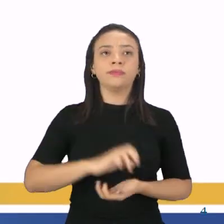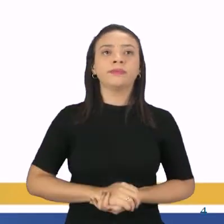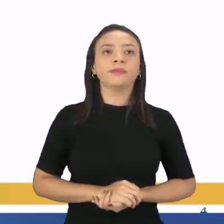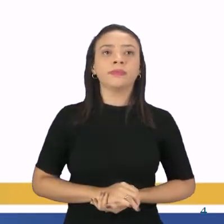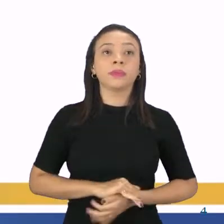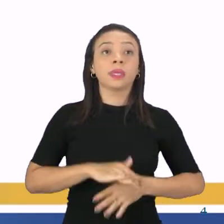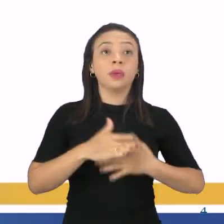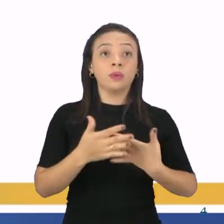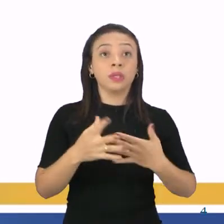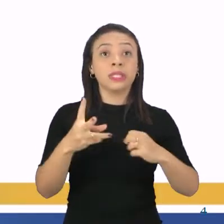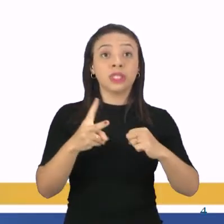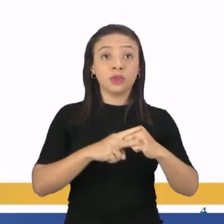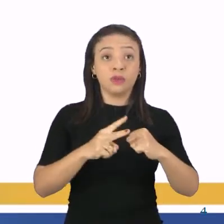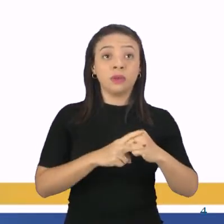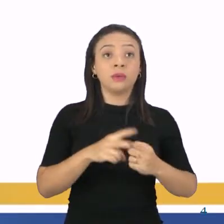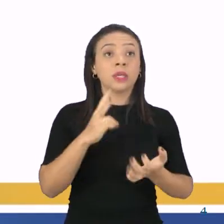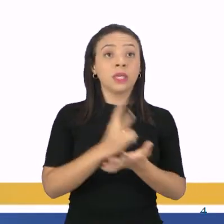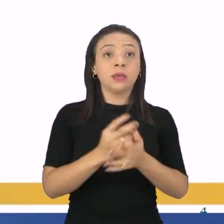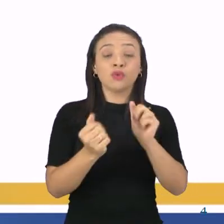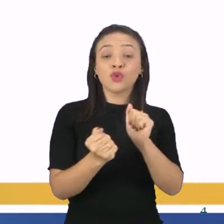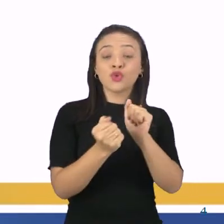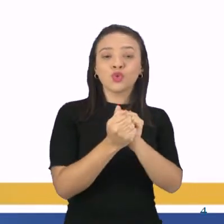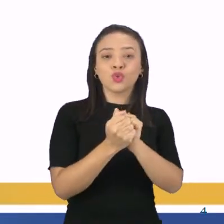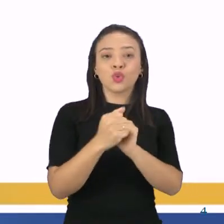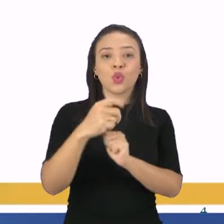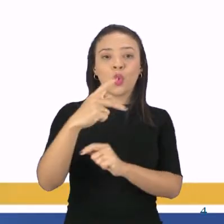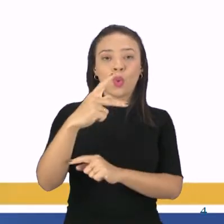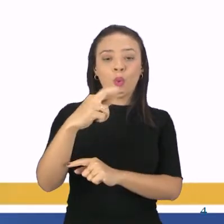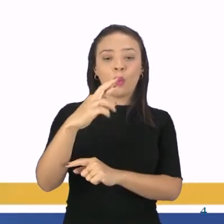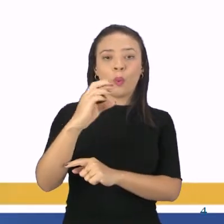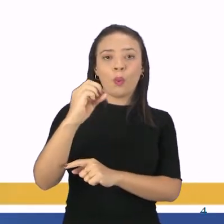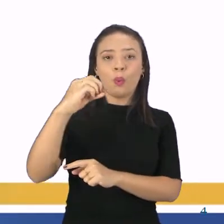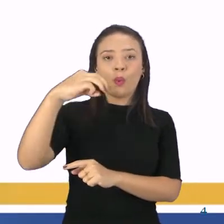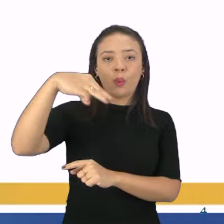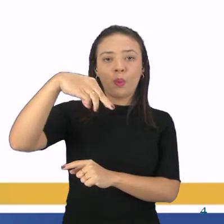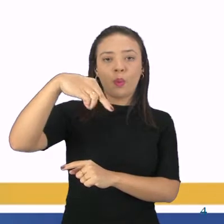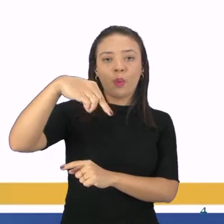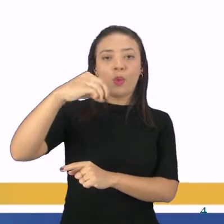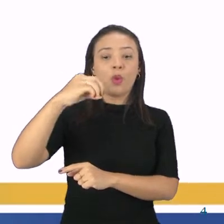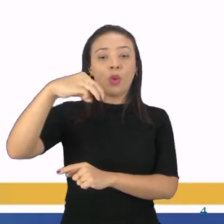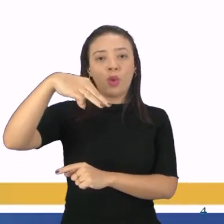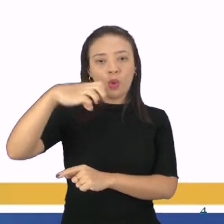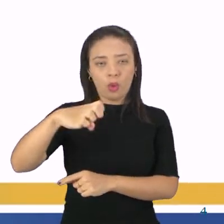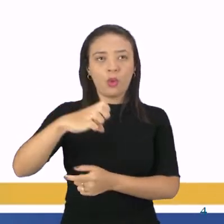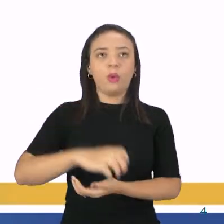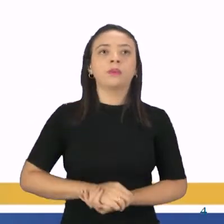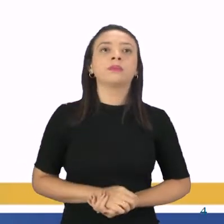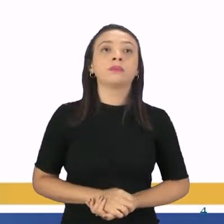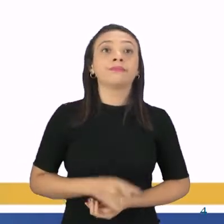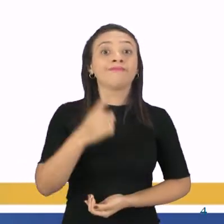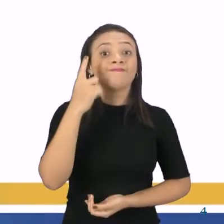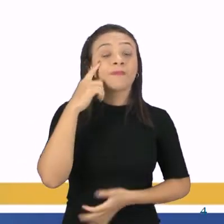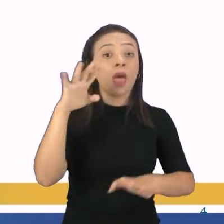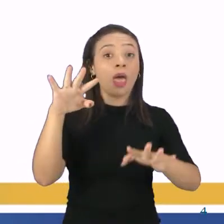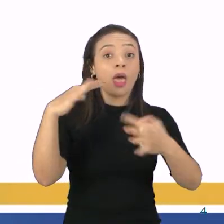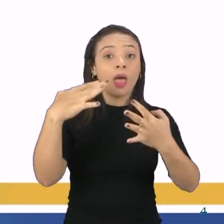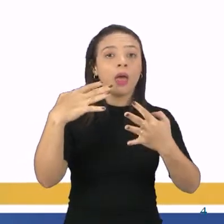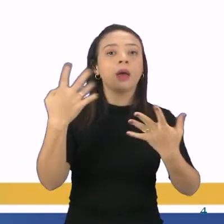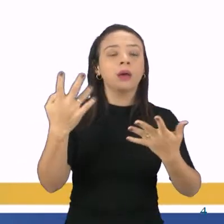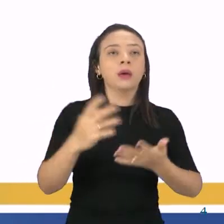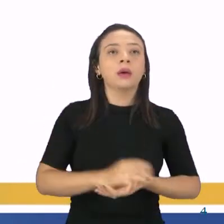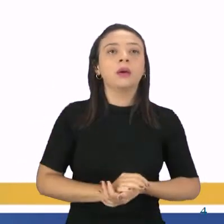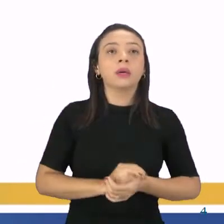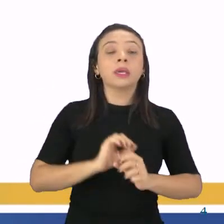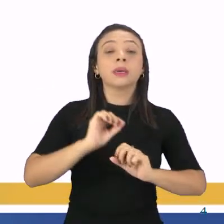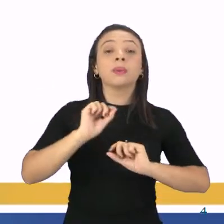be estiver devidamente acompanhado do seu pronome. Então, vocês têm que prestar atenção no pronome, porque é o pronome que vai dizer para